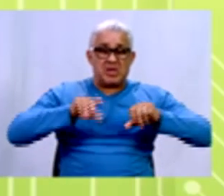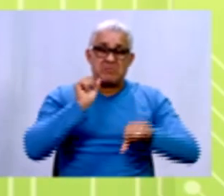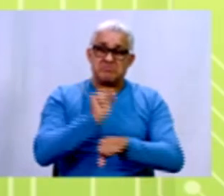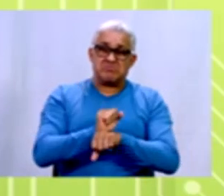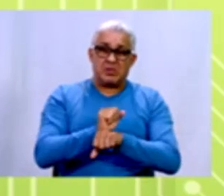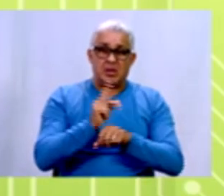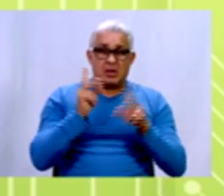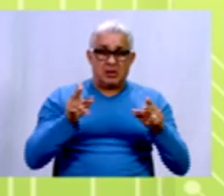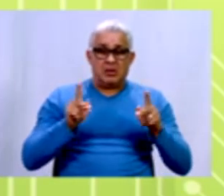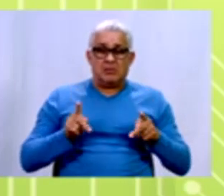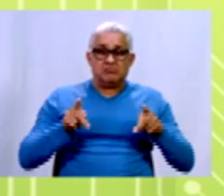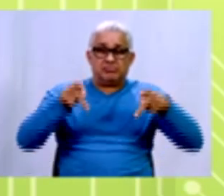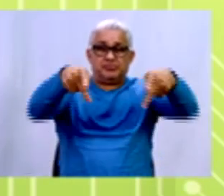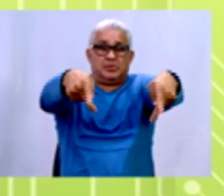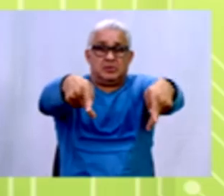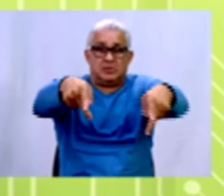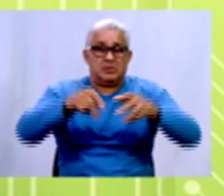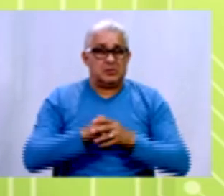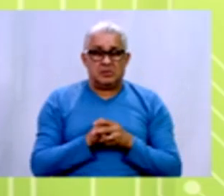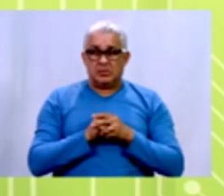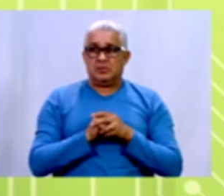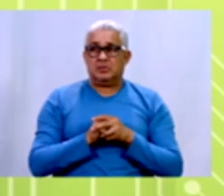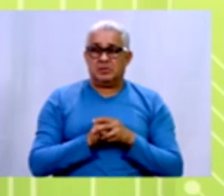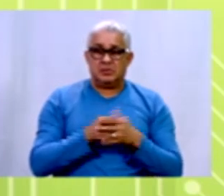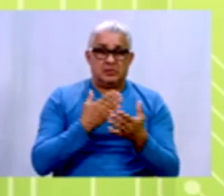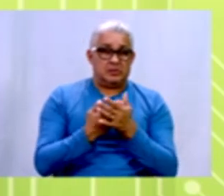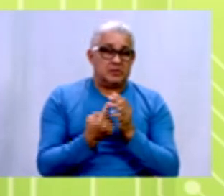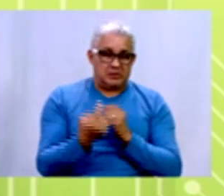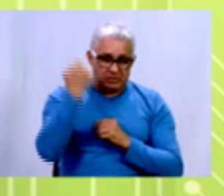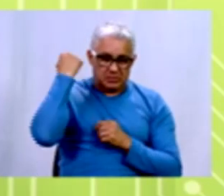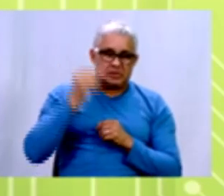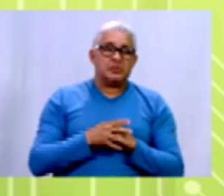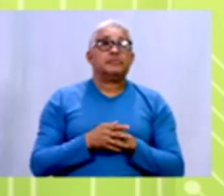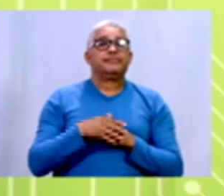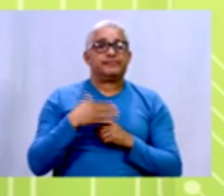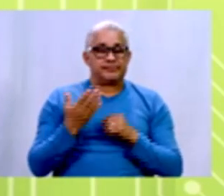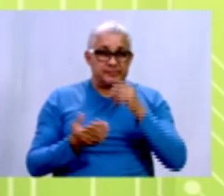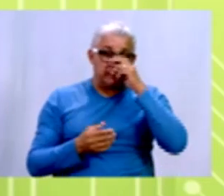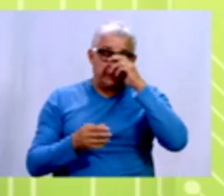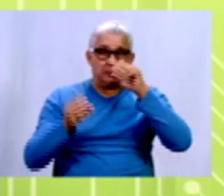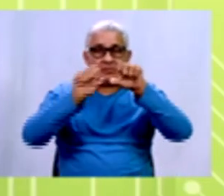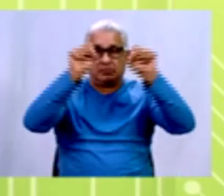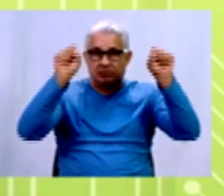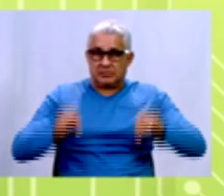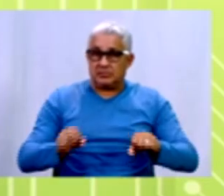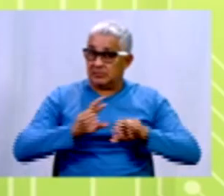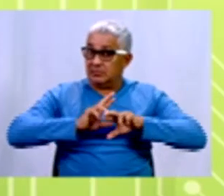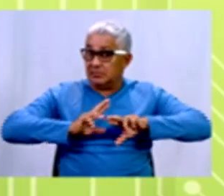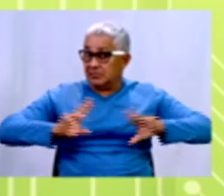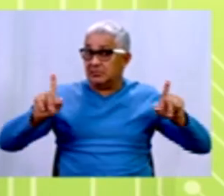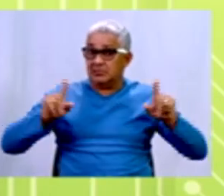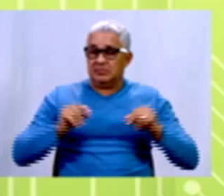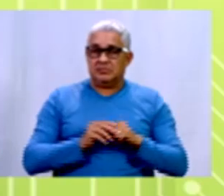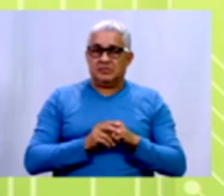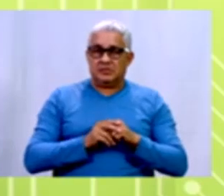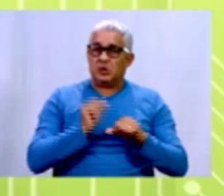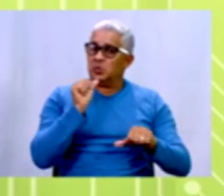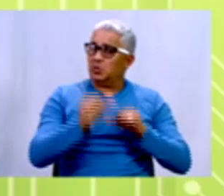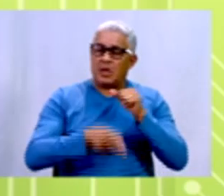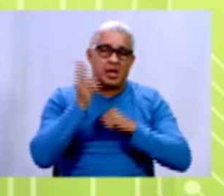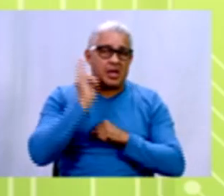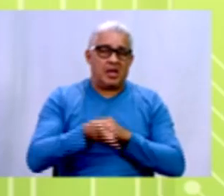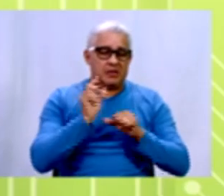ponte, né? Como a gente exemplificou em aulas anteriores. Então, o sistema não, ele está sofrendo